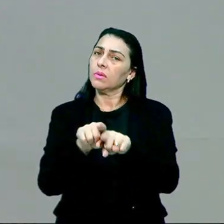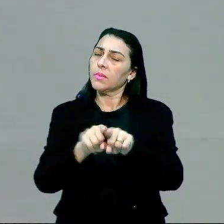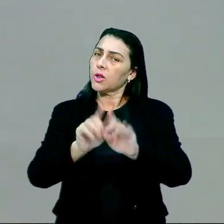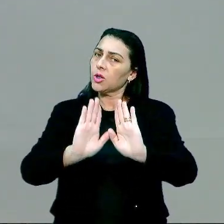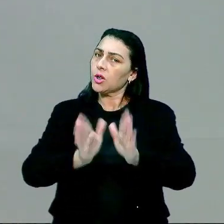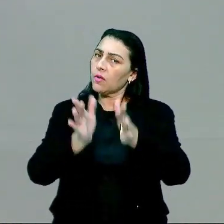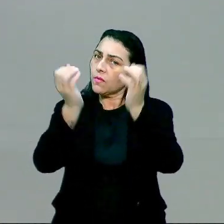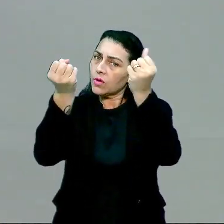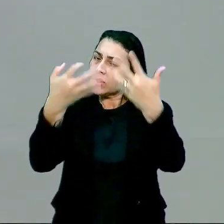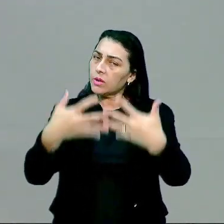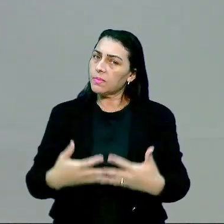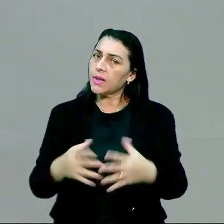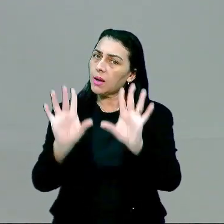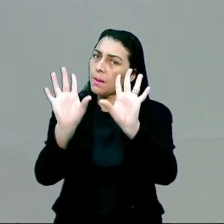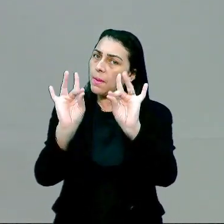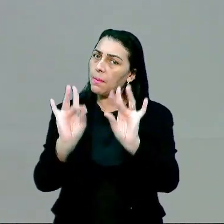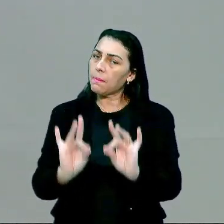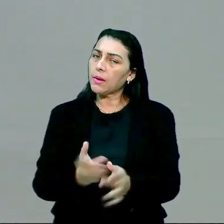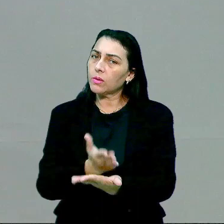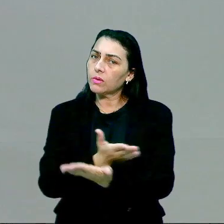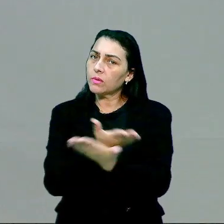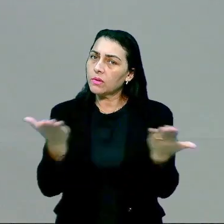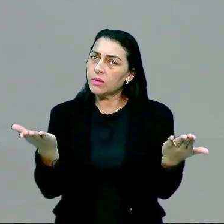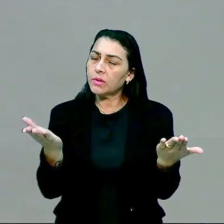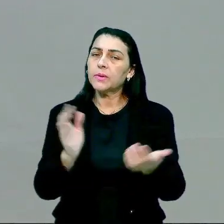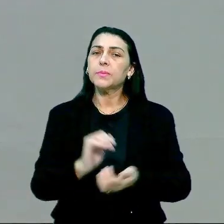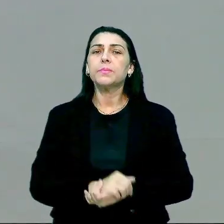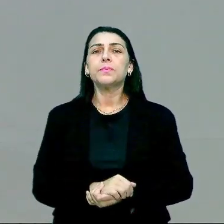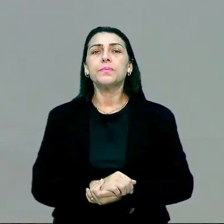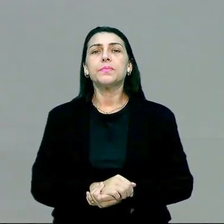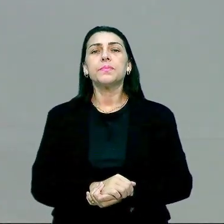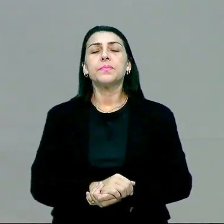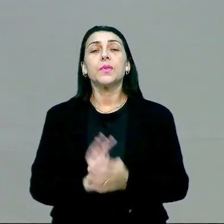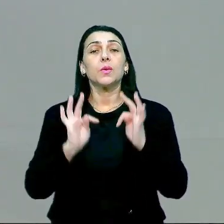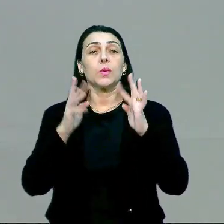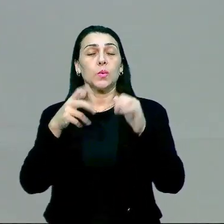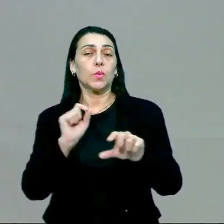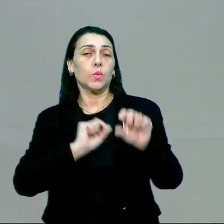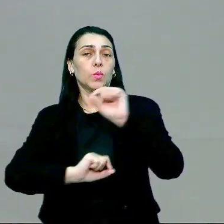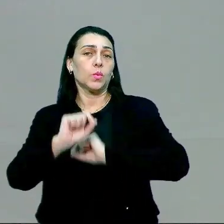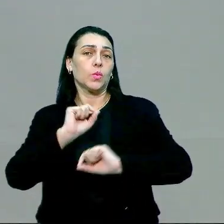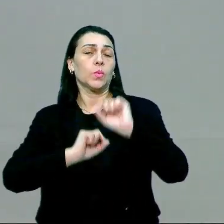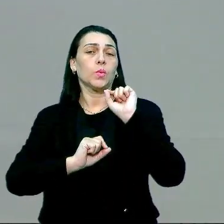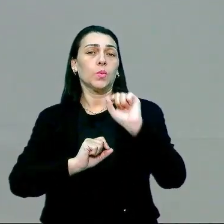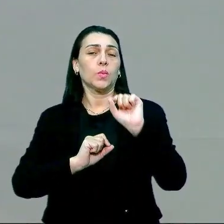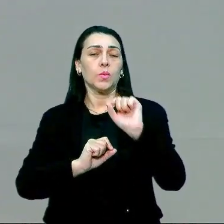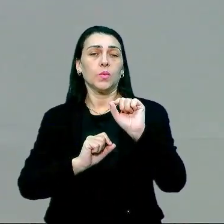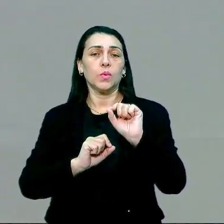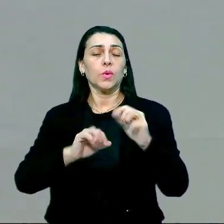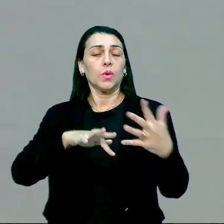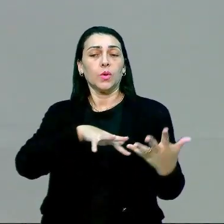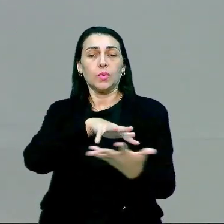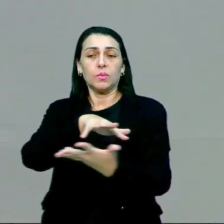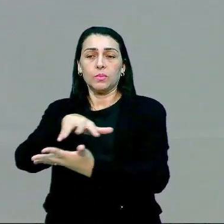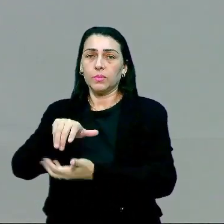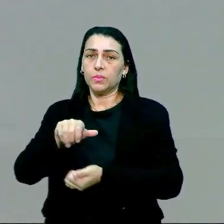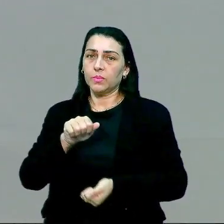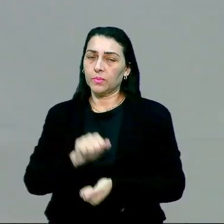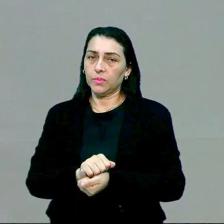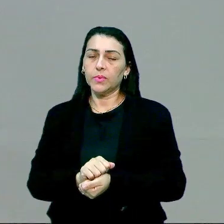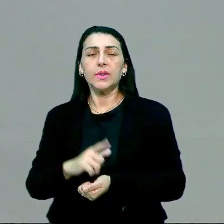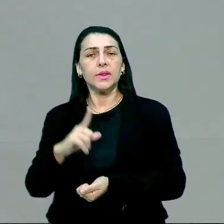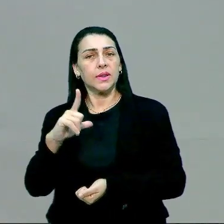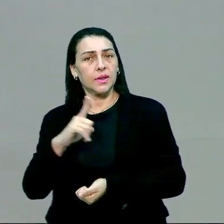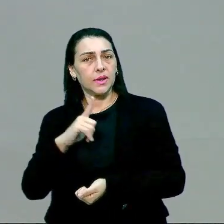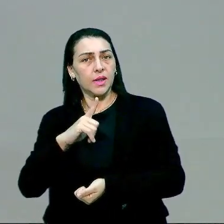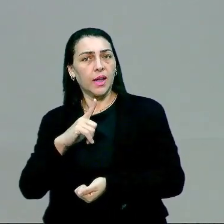foi explicado e exemplificado a todos vocês. Isso tudo implica dizer o quê? Que no mundo há